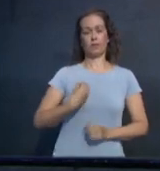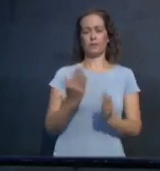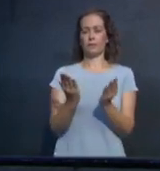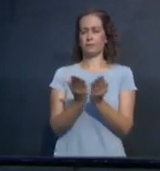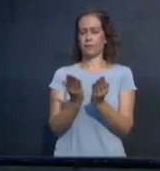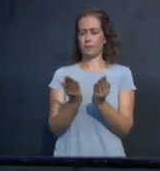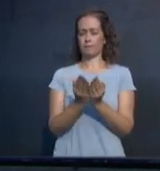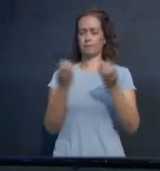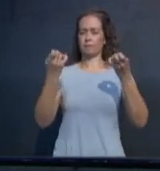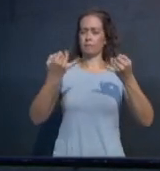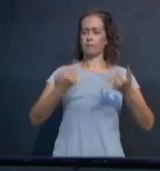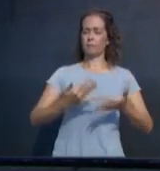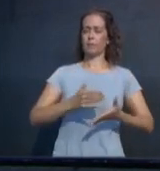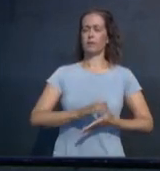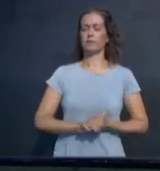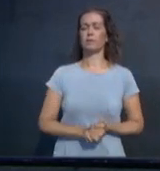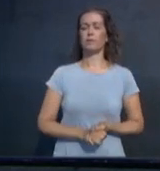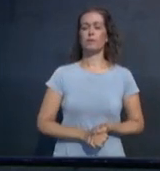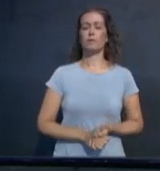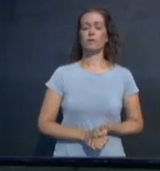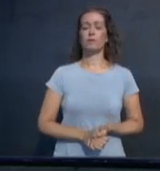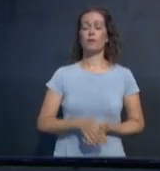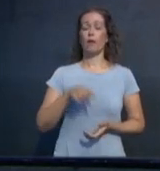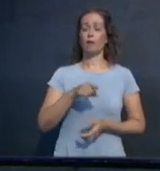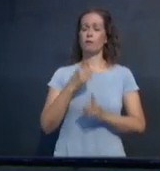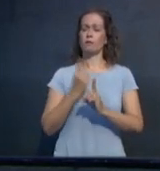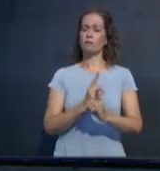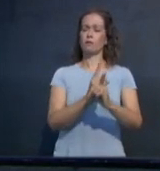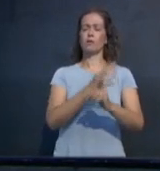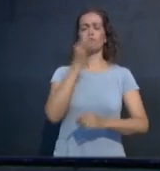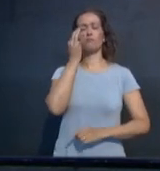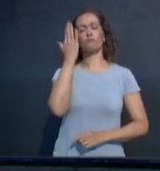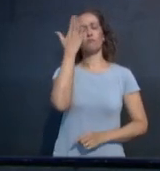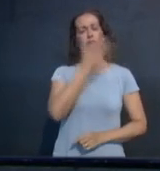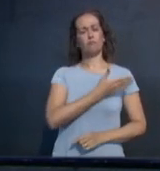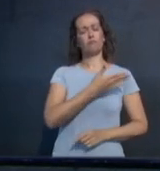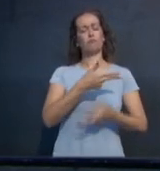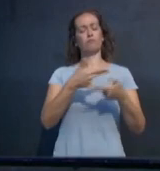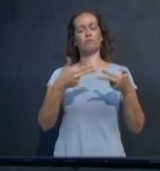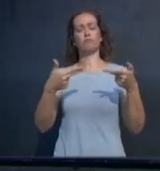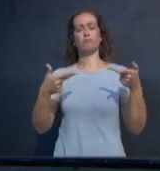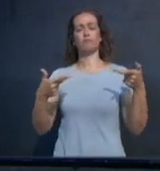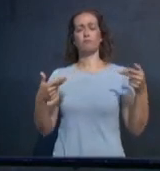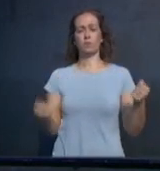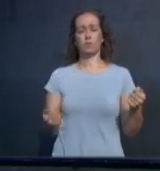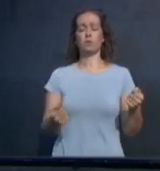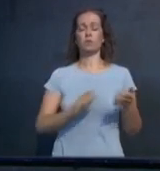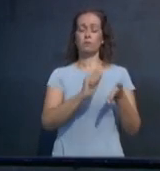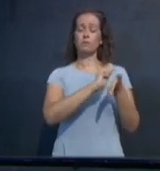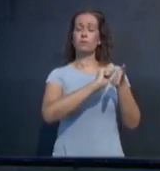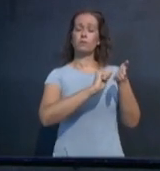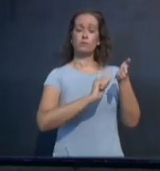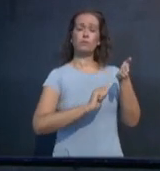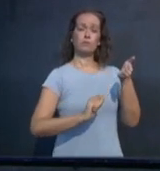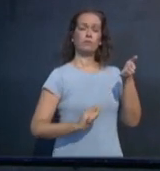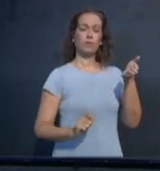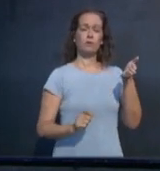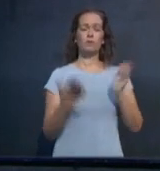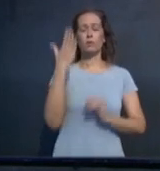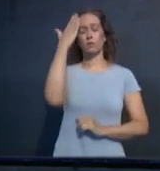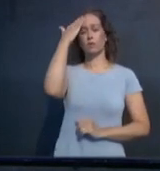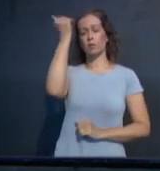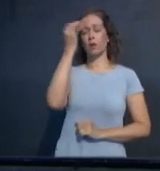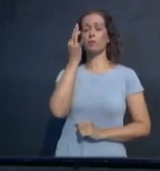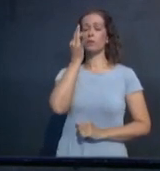Diz assim: este é o discípulo que dá testemunho destas coisas e que as escreveu, e sabemos que o